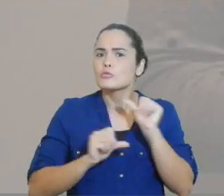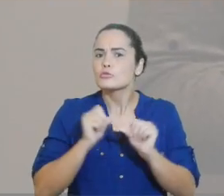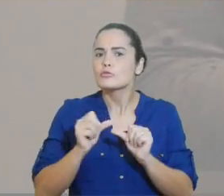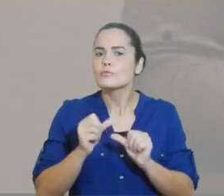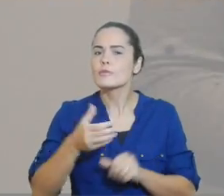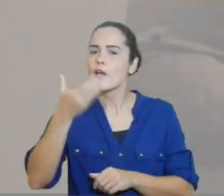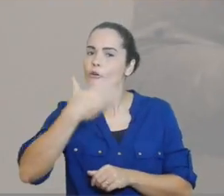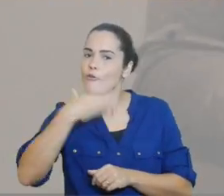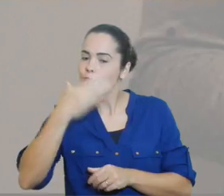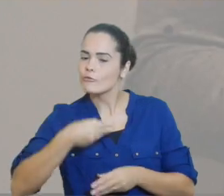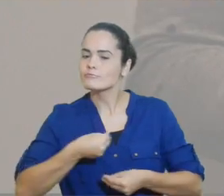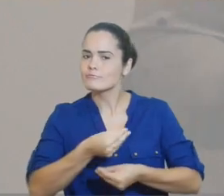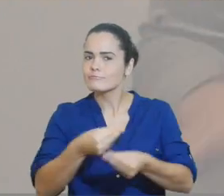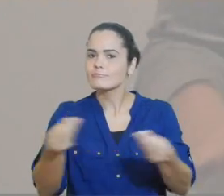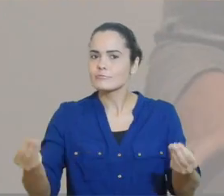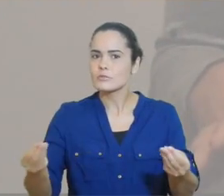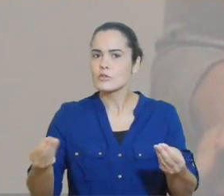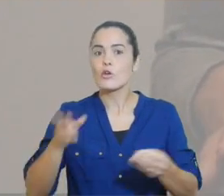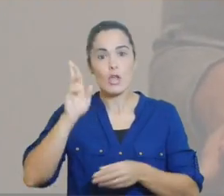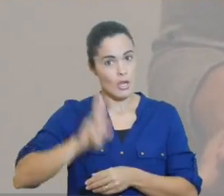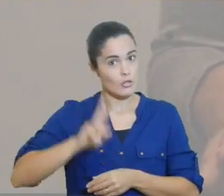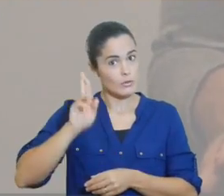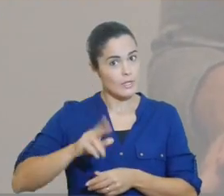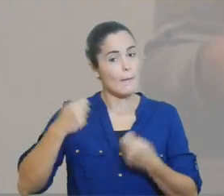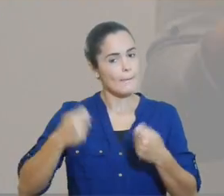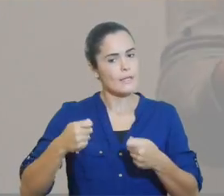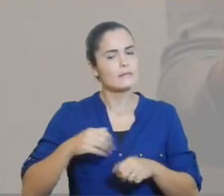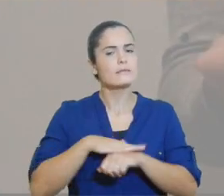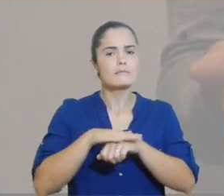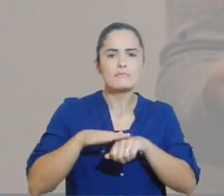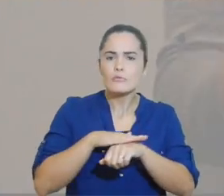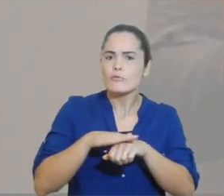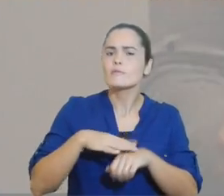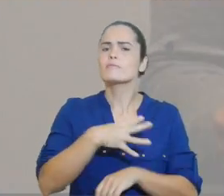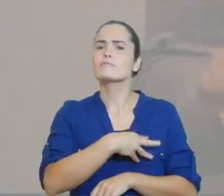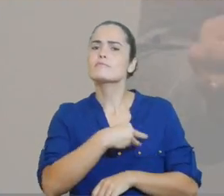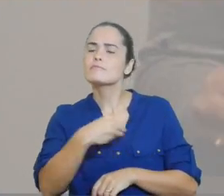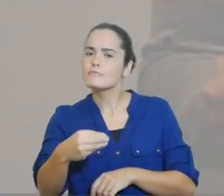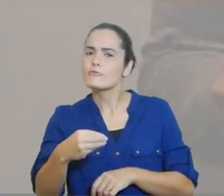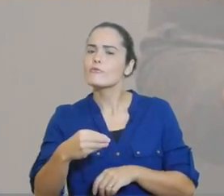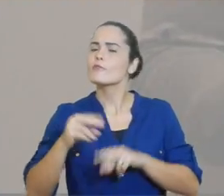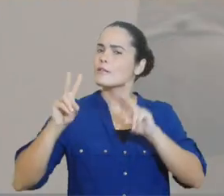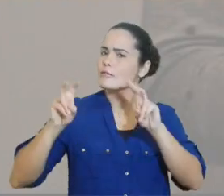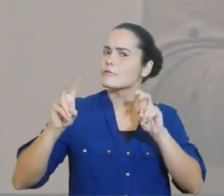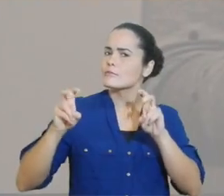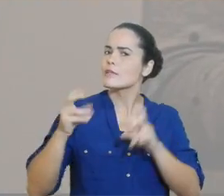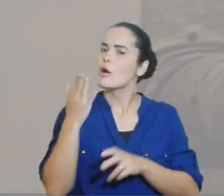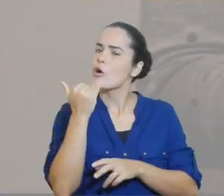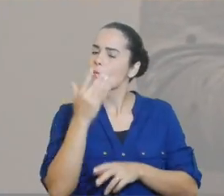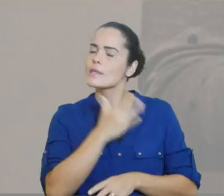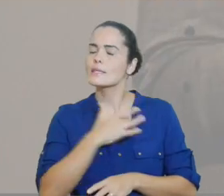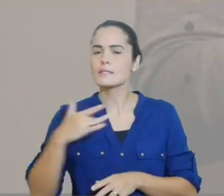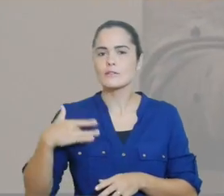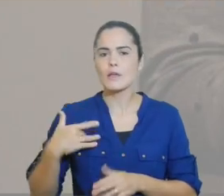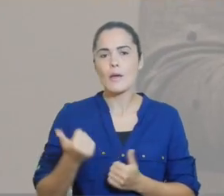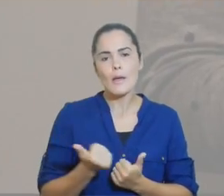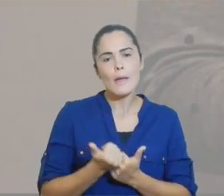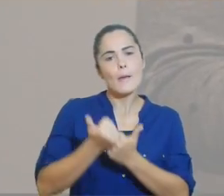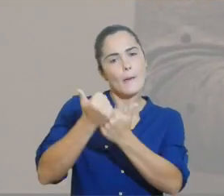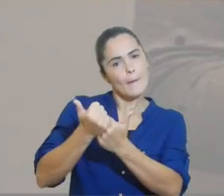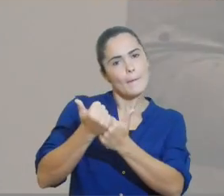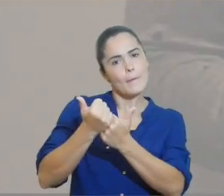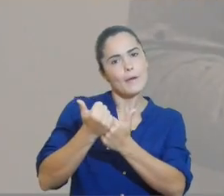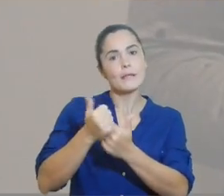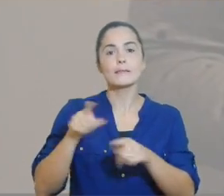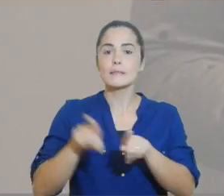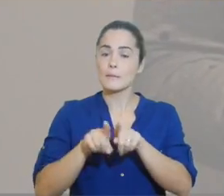por exemplo, frutas. A participação dos responsáveis neste processo é fundamental. Converse com seu filho sobre este